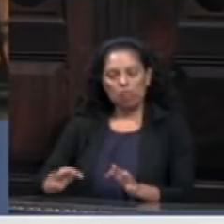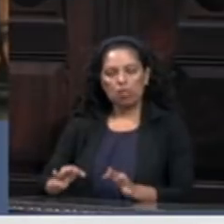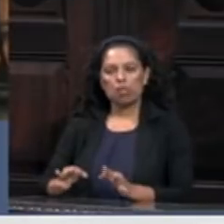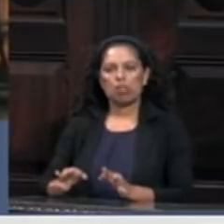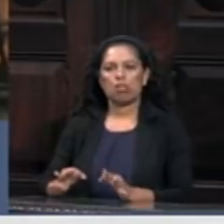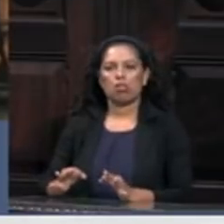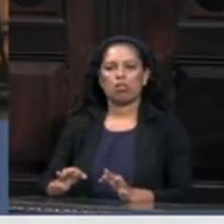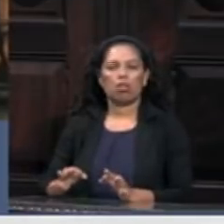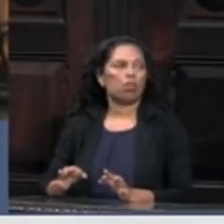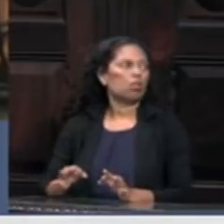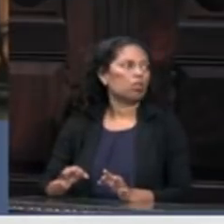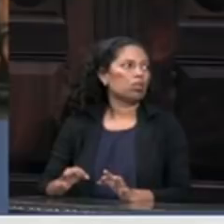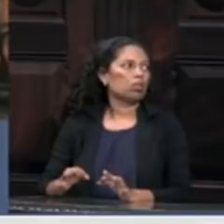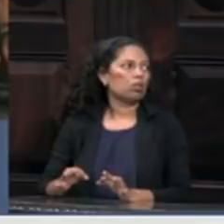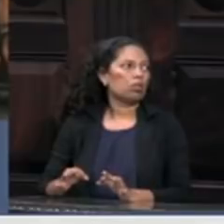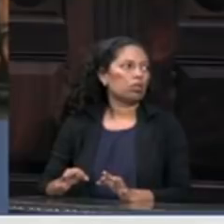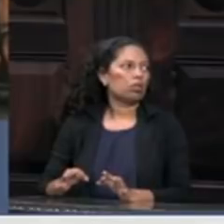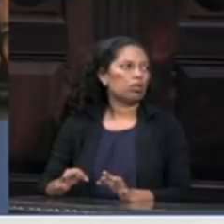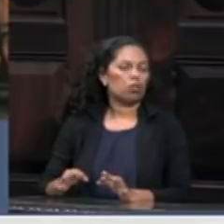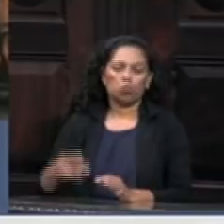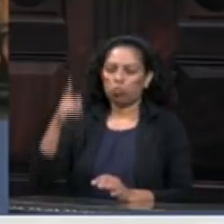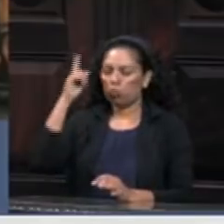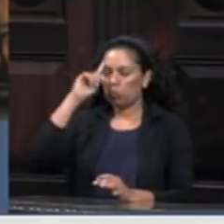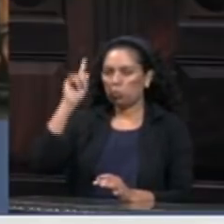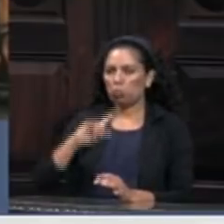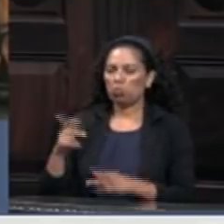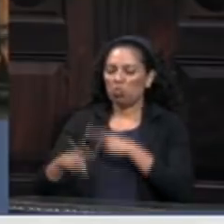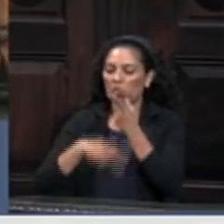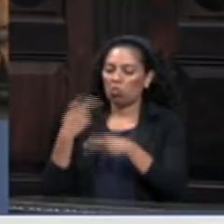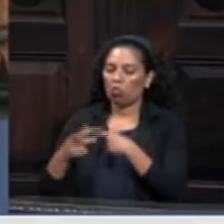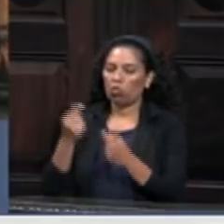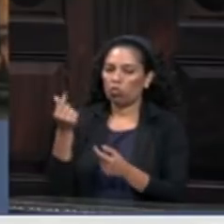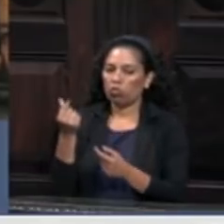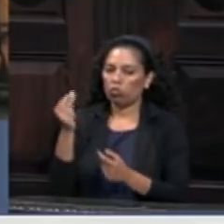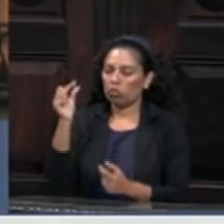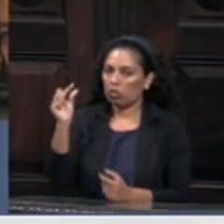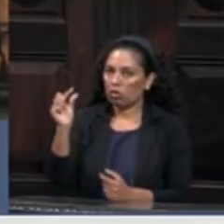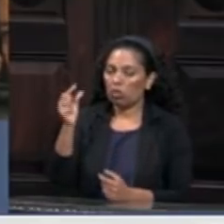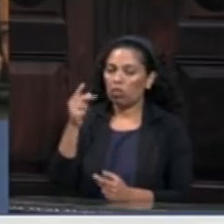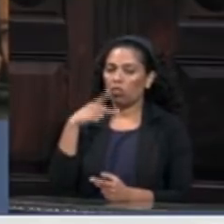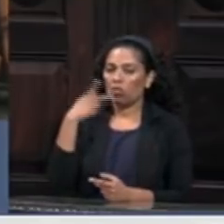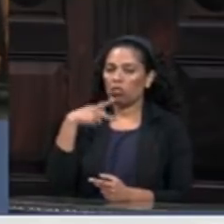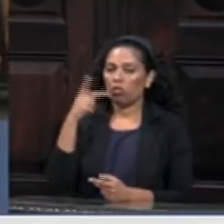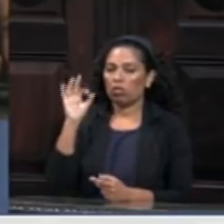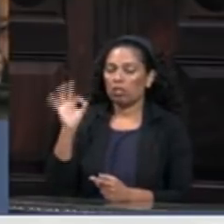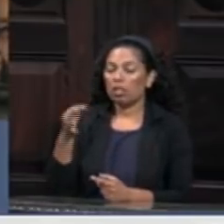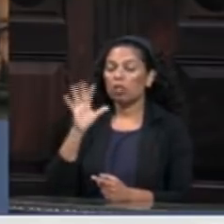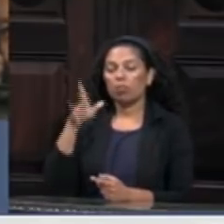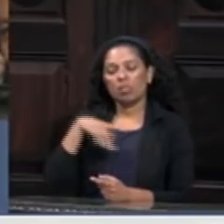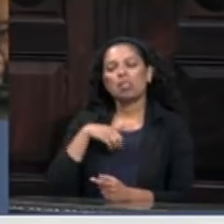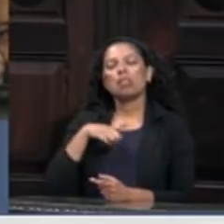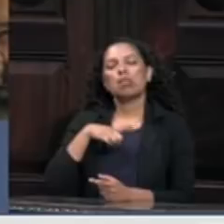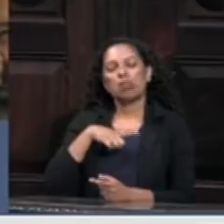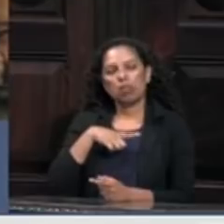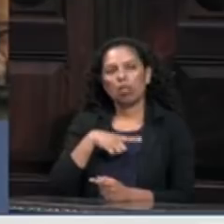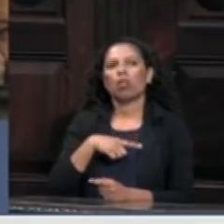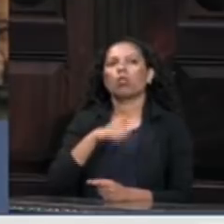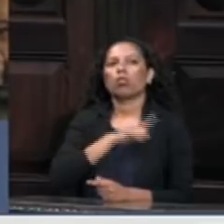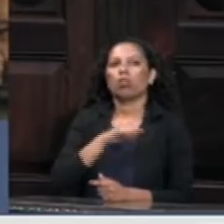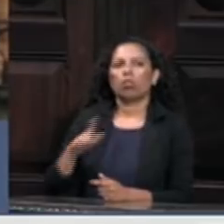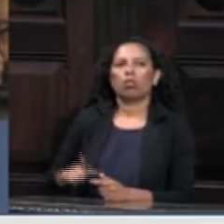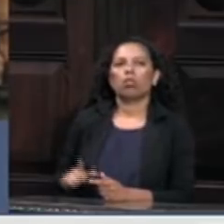certeza de bússola. Não sei dizer o valor, mas existe. Mais certeza ainda, né, Wanderson? Certeza de